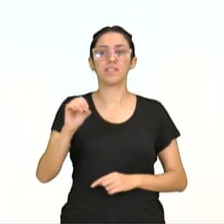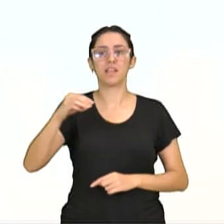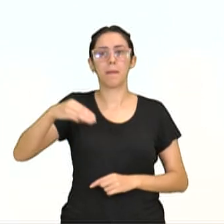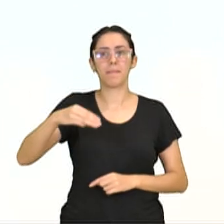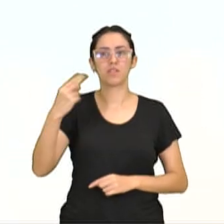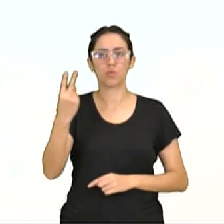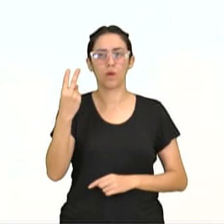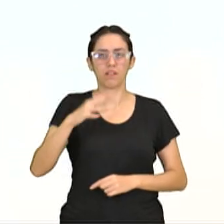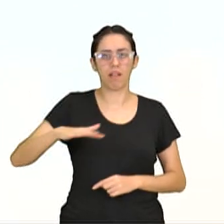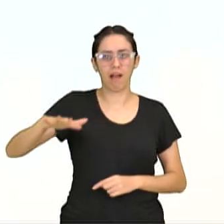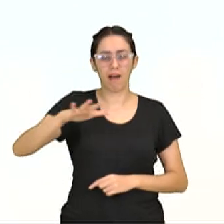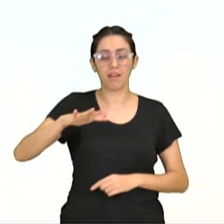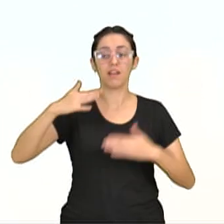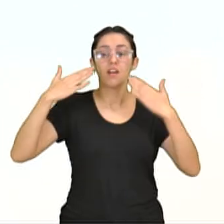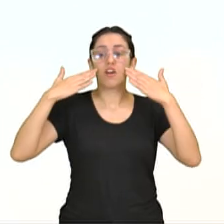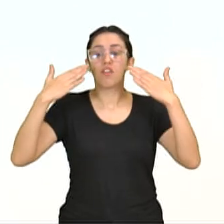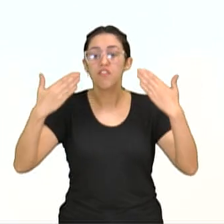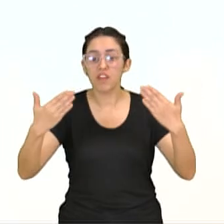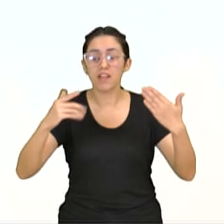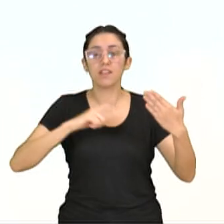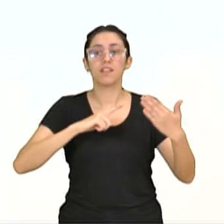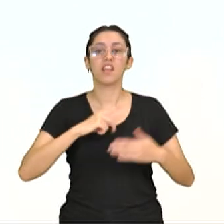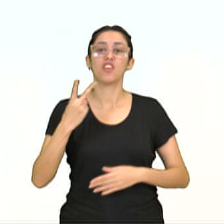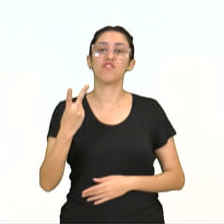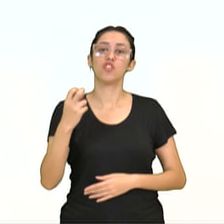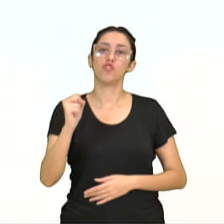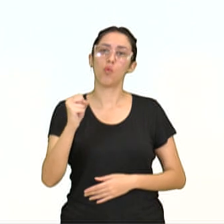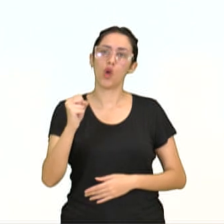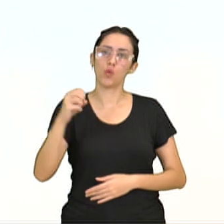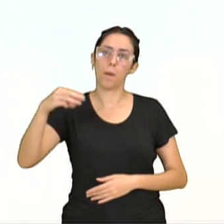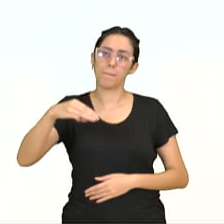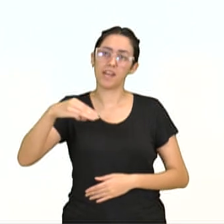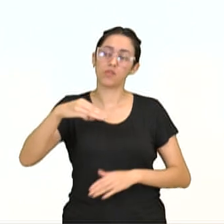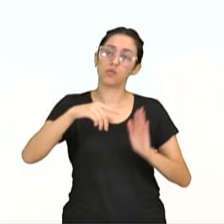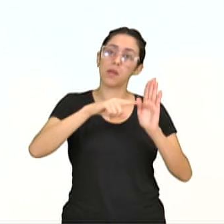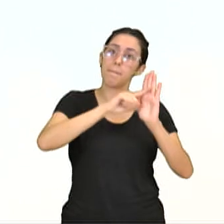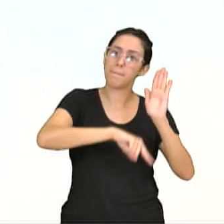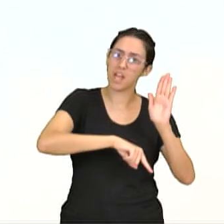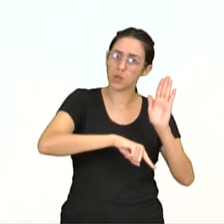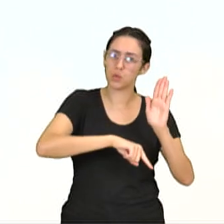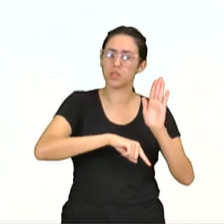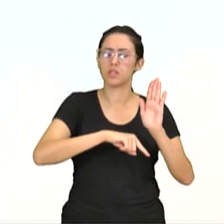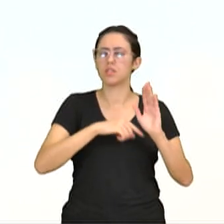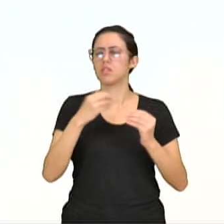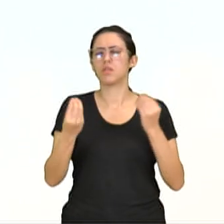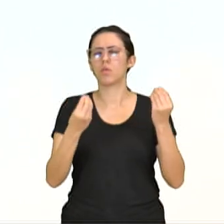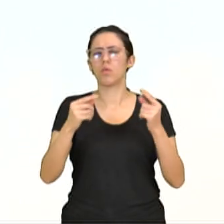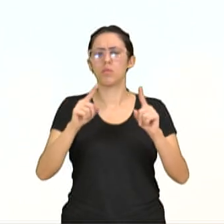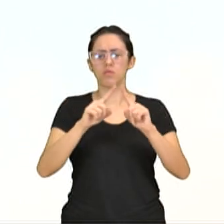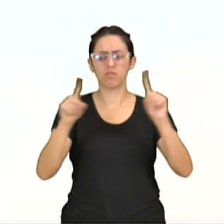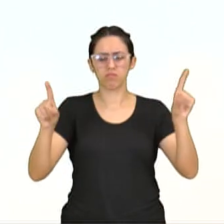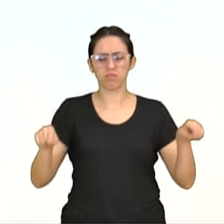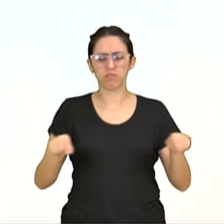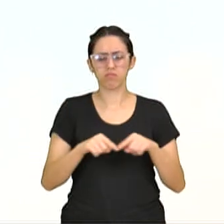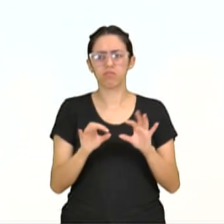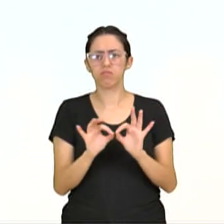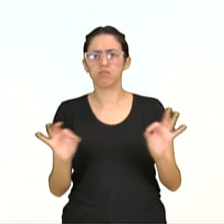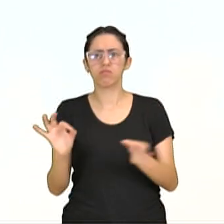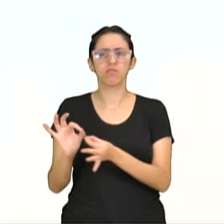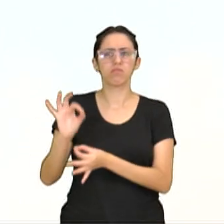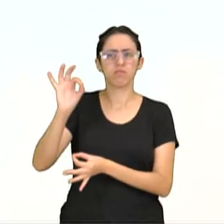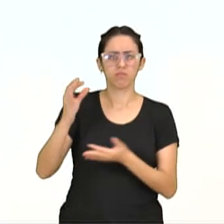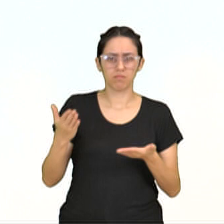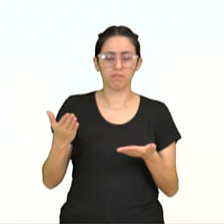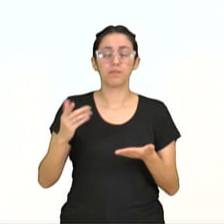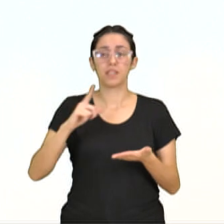frente desse terreno tem 28 metros a menos que a lateral. Quais são as dimensões desse terreno? Então, organizando as informações, eu